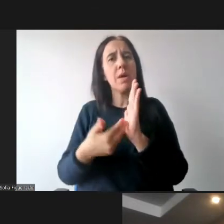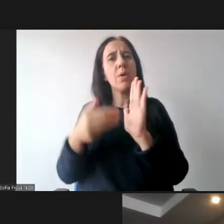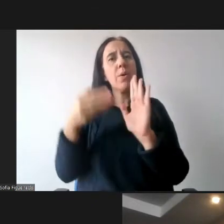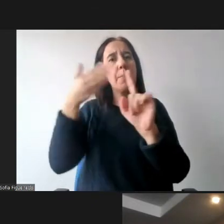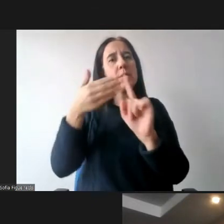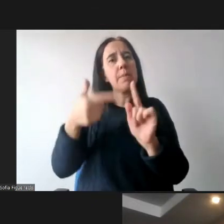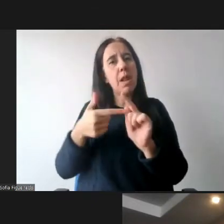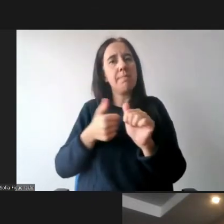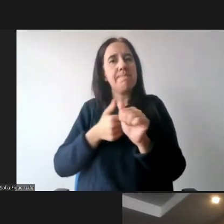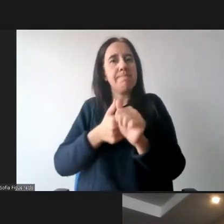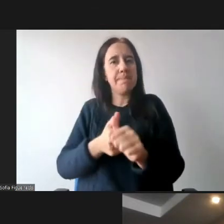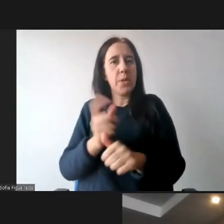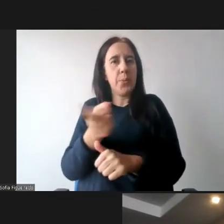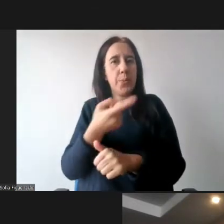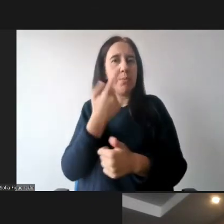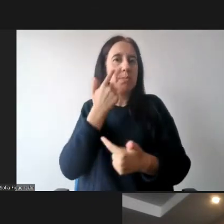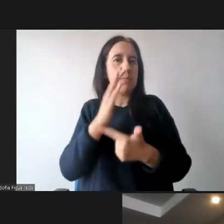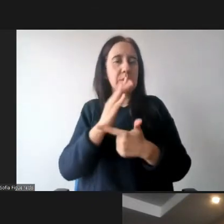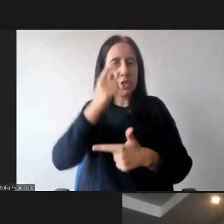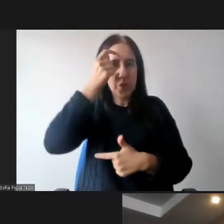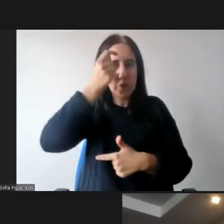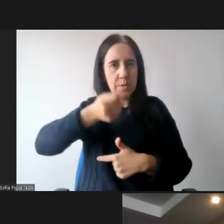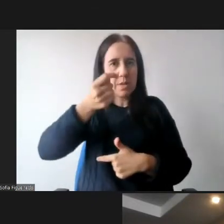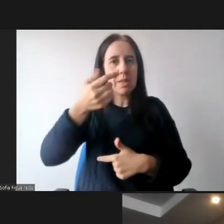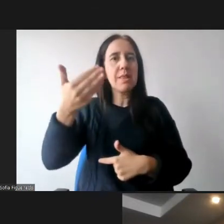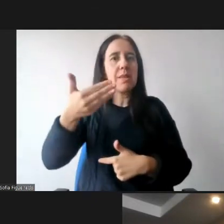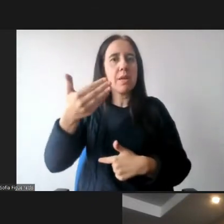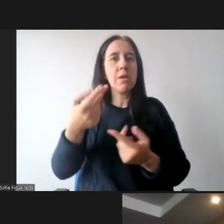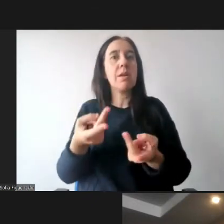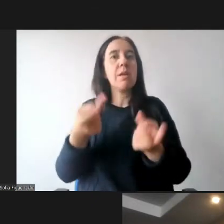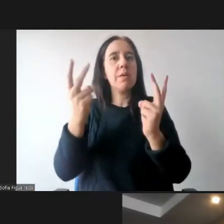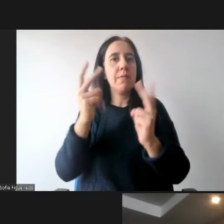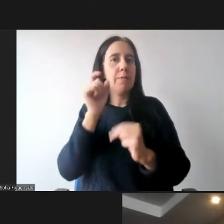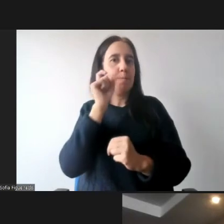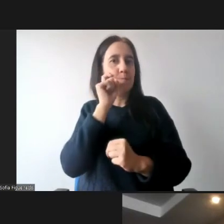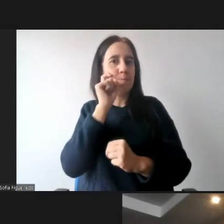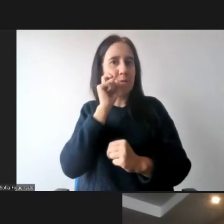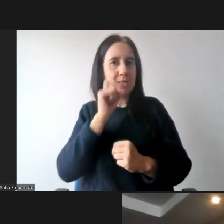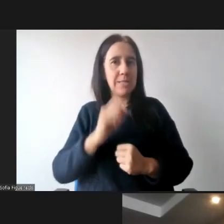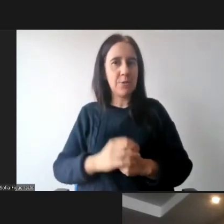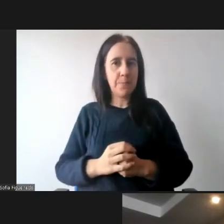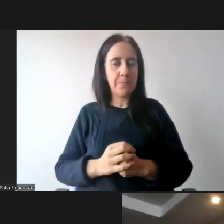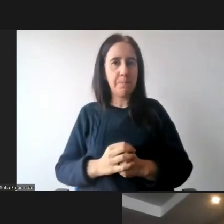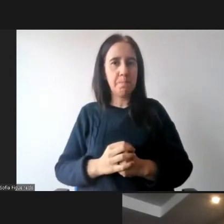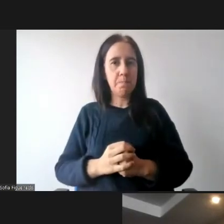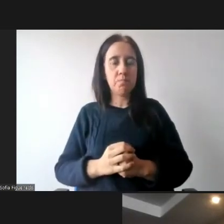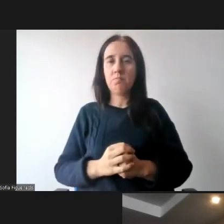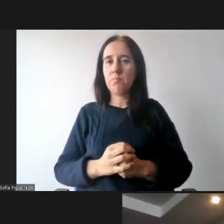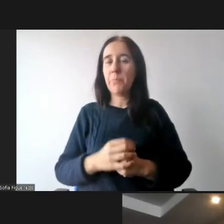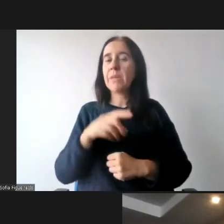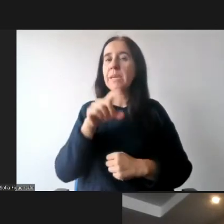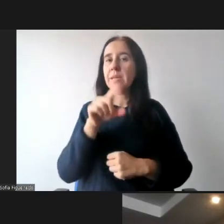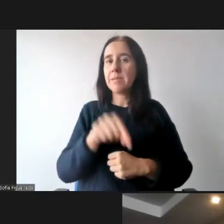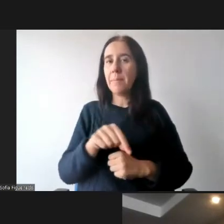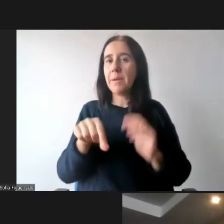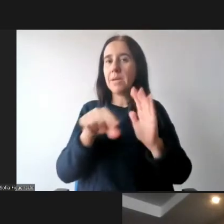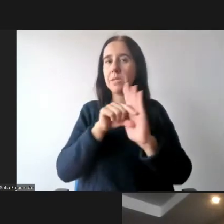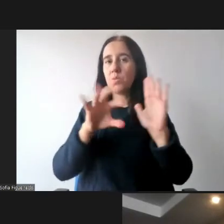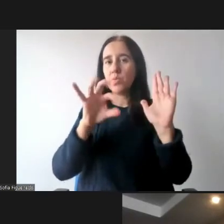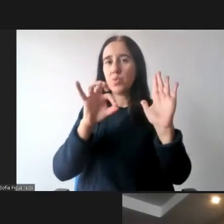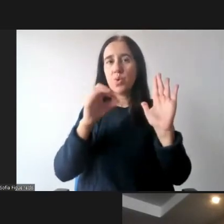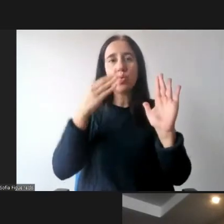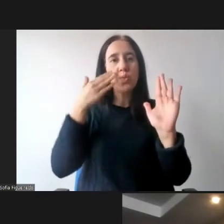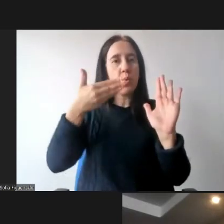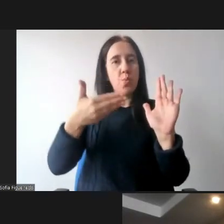consignados, designadamente ao respeito pelos direitos, liberdades e garantias. Isso resulta também do artigo 18, número 1